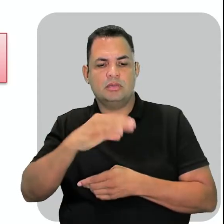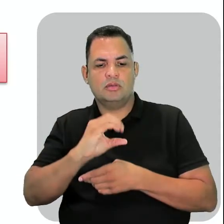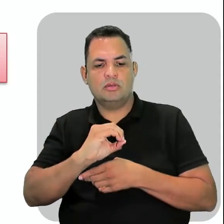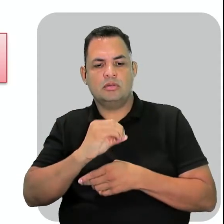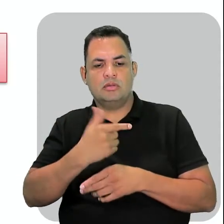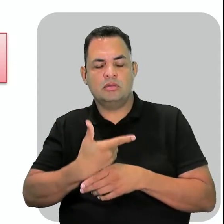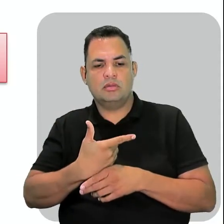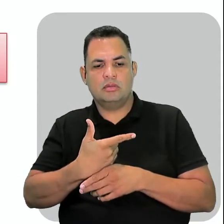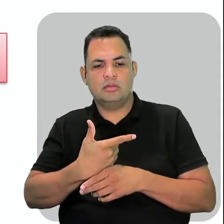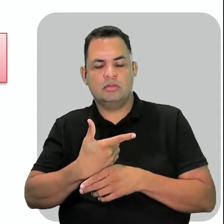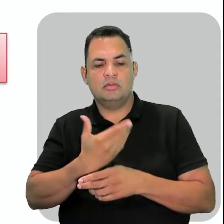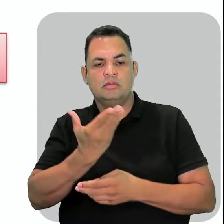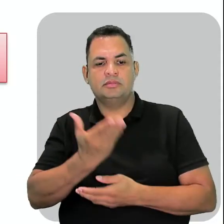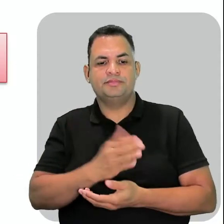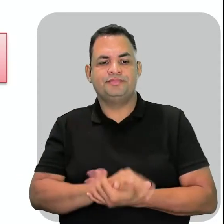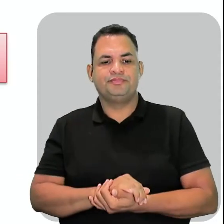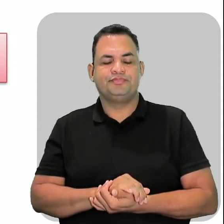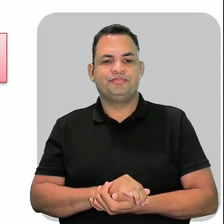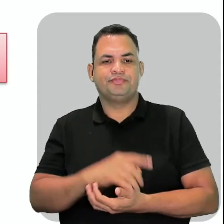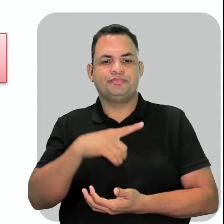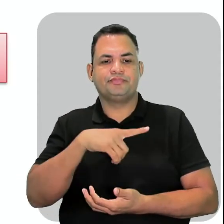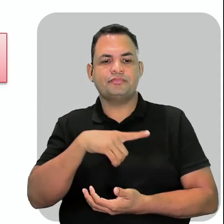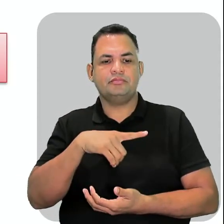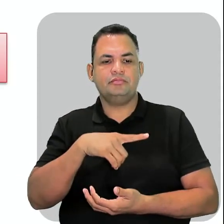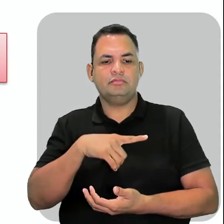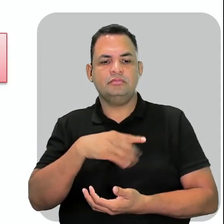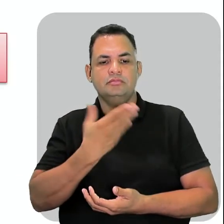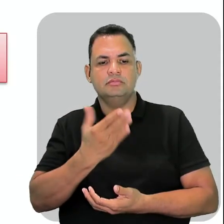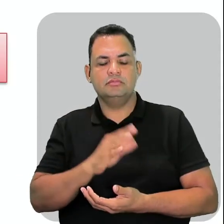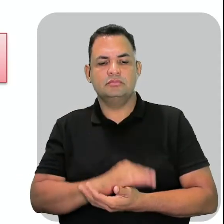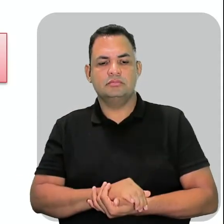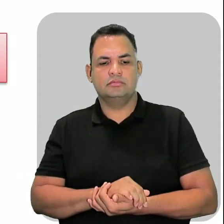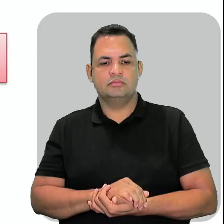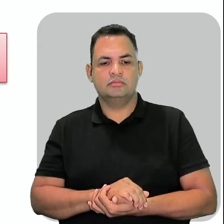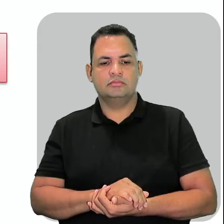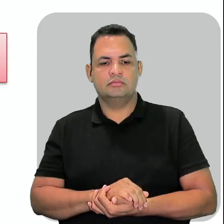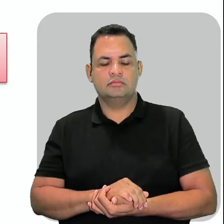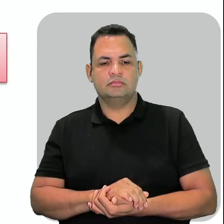do meio, que era este que tinha a valência disponível.